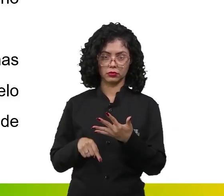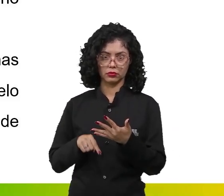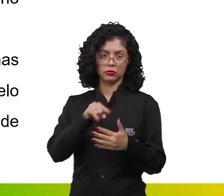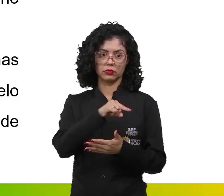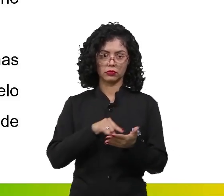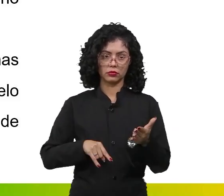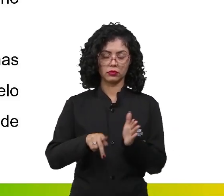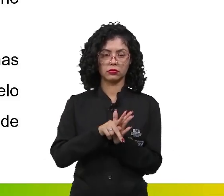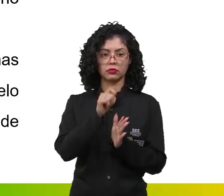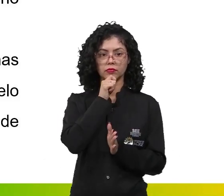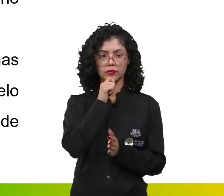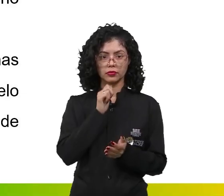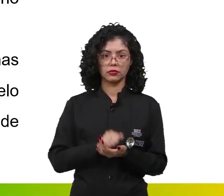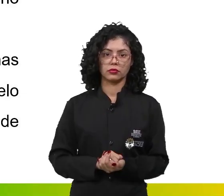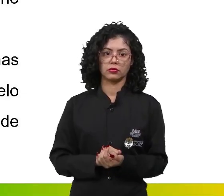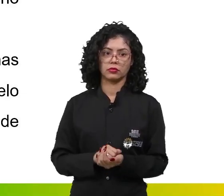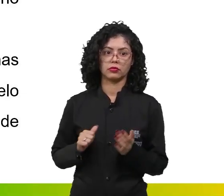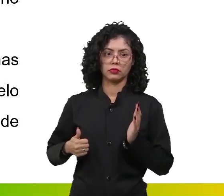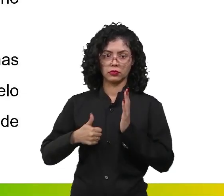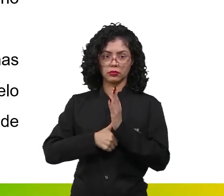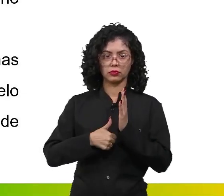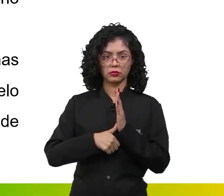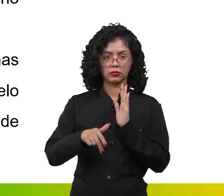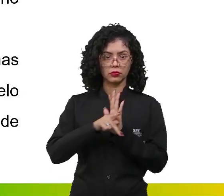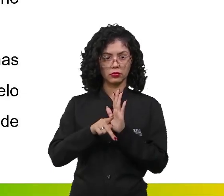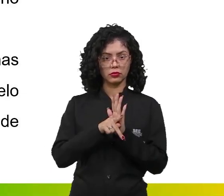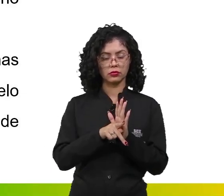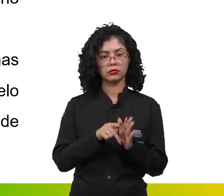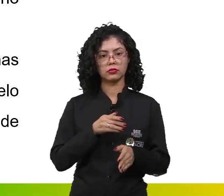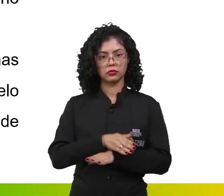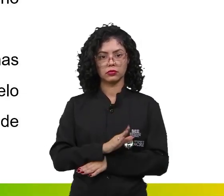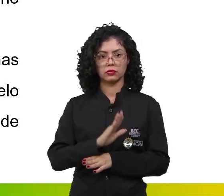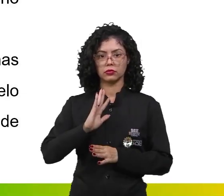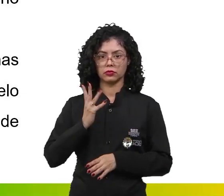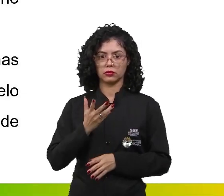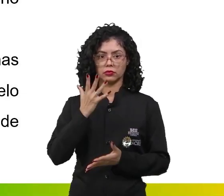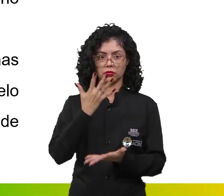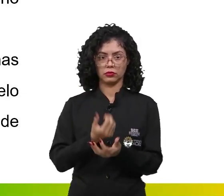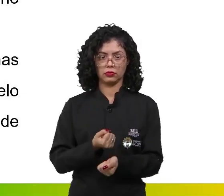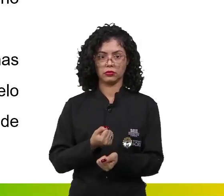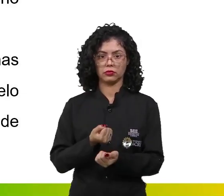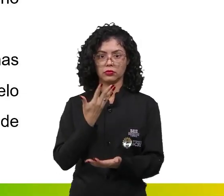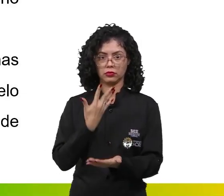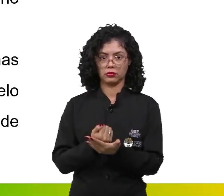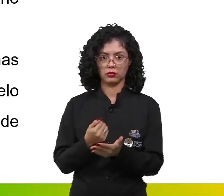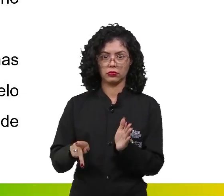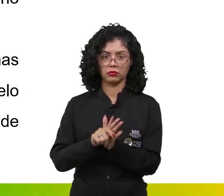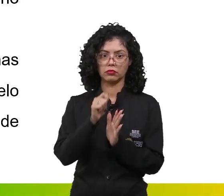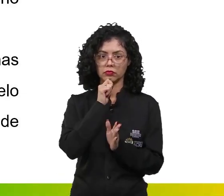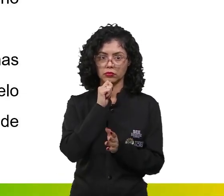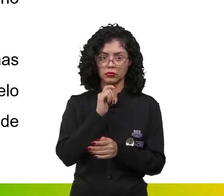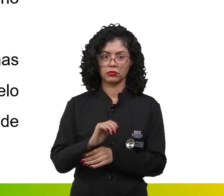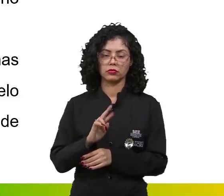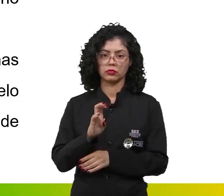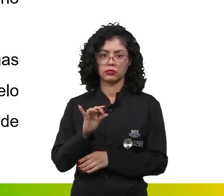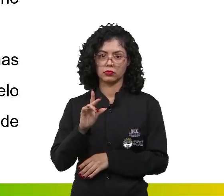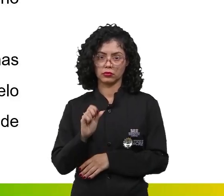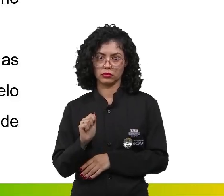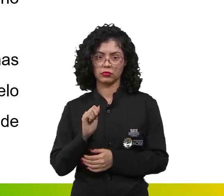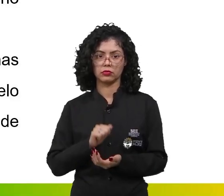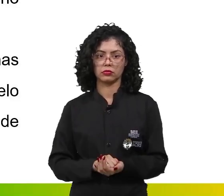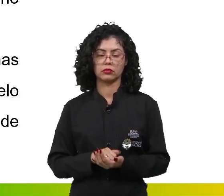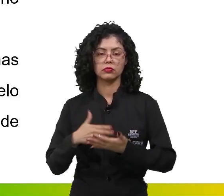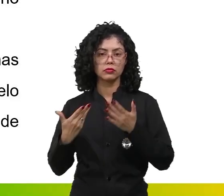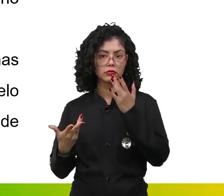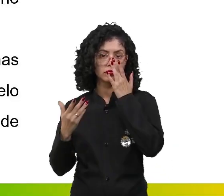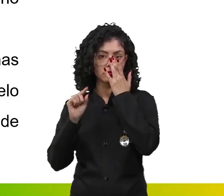e controlada por diversos documentos de identificação ou passes e salvo-condutos. Então,